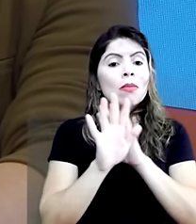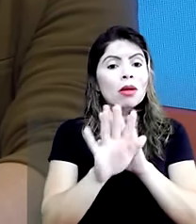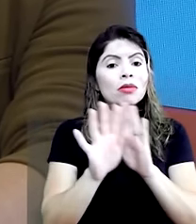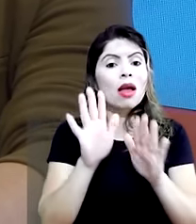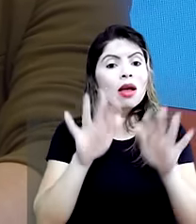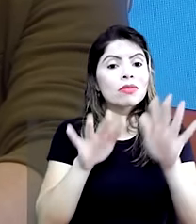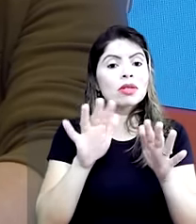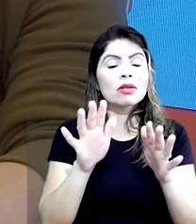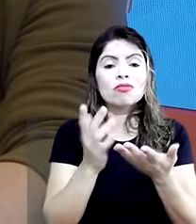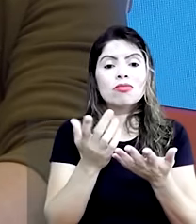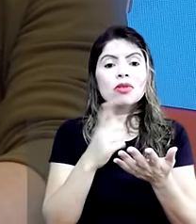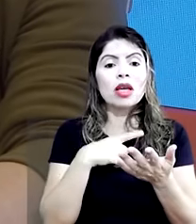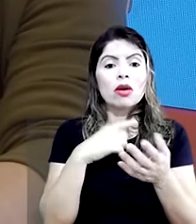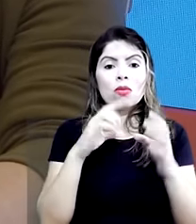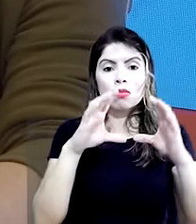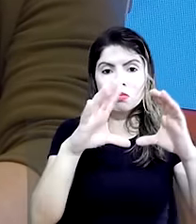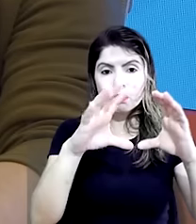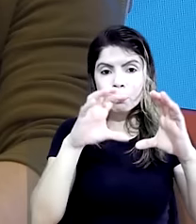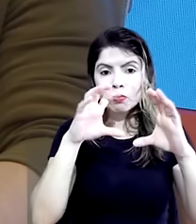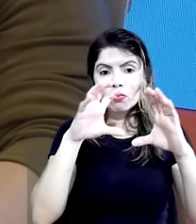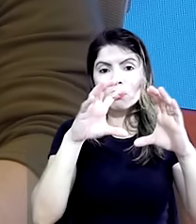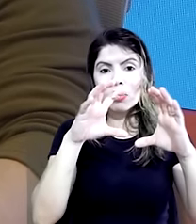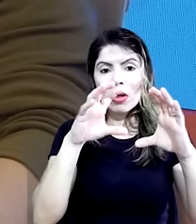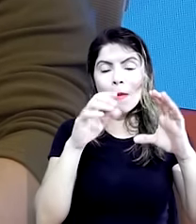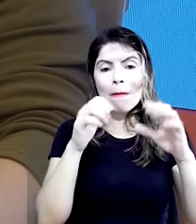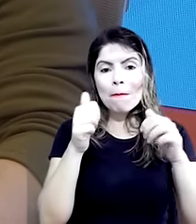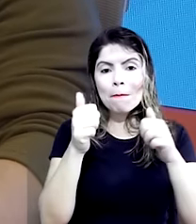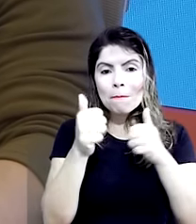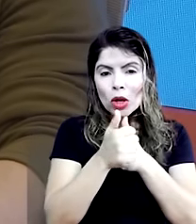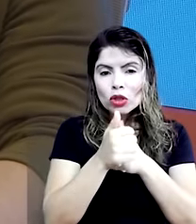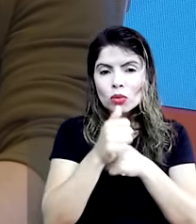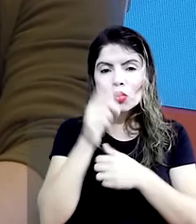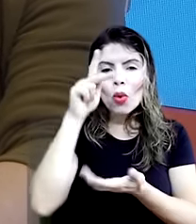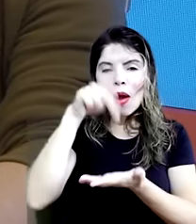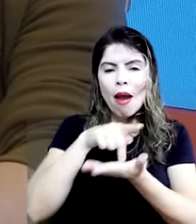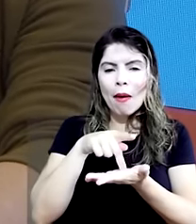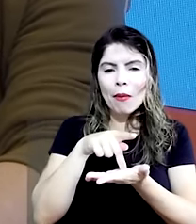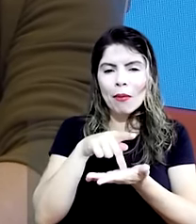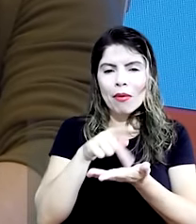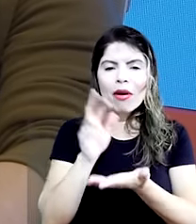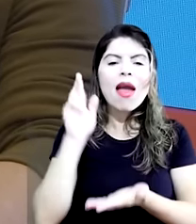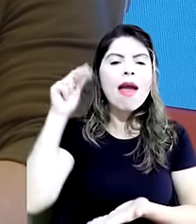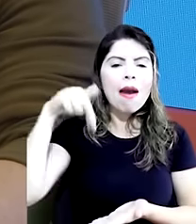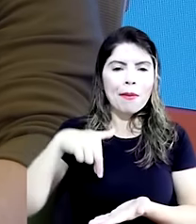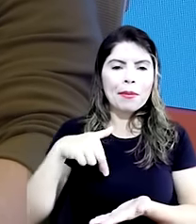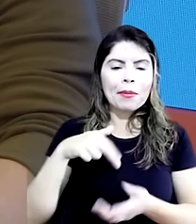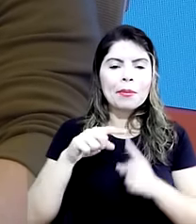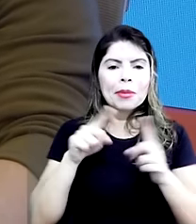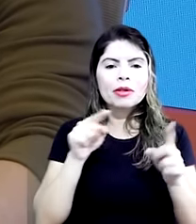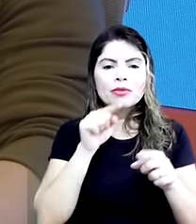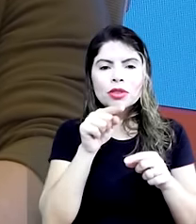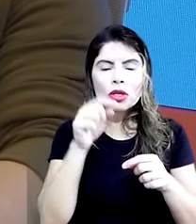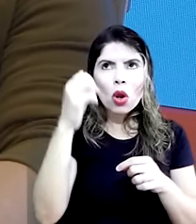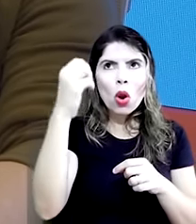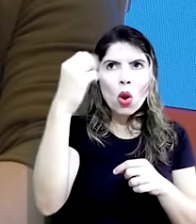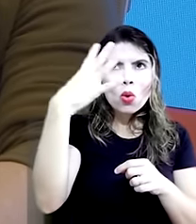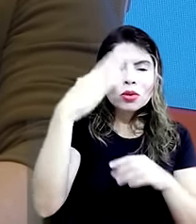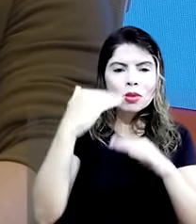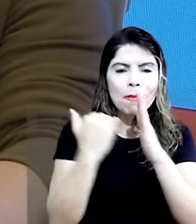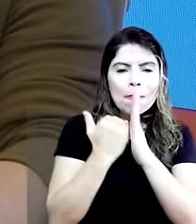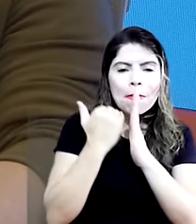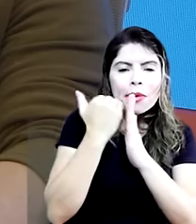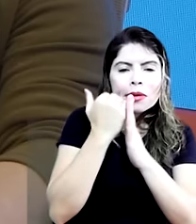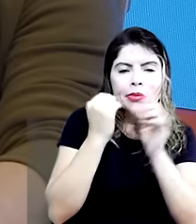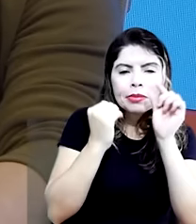tentam deixar mais próximo do Real só que uma foto real é bonita mas quando você pega e coloca um pouquinho mais de luz na foto